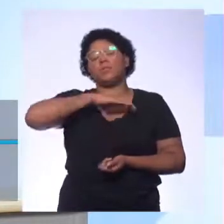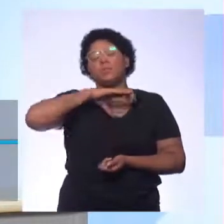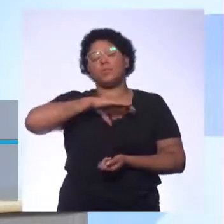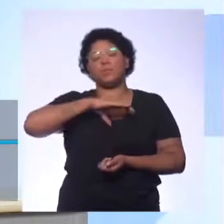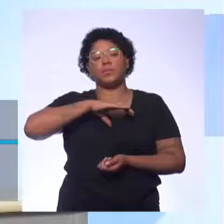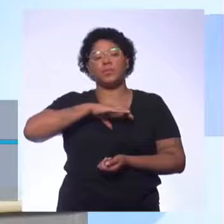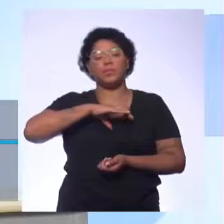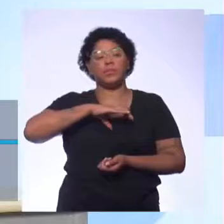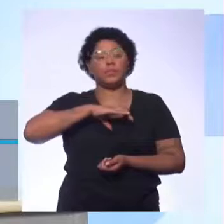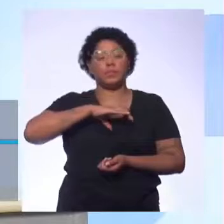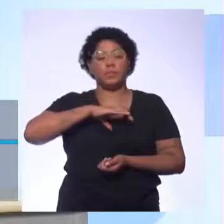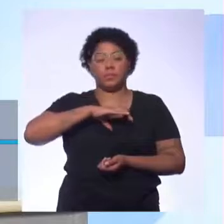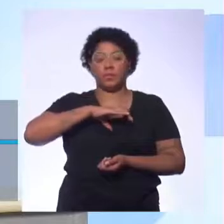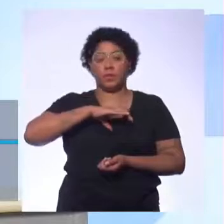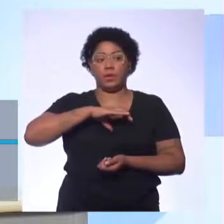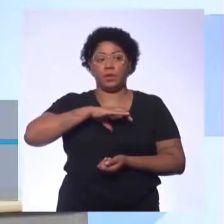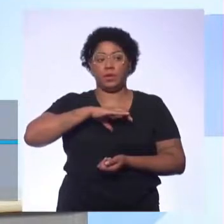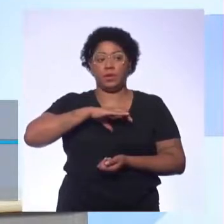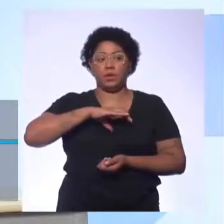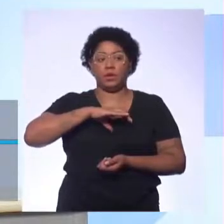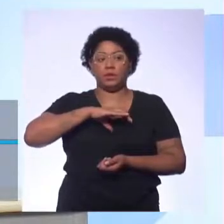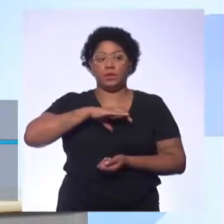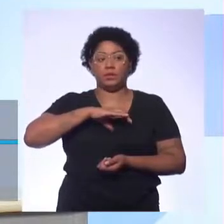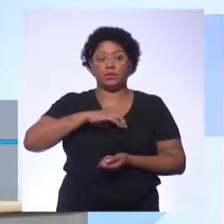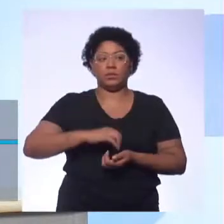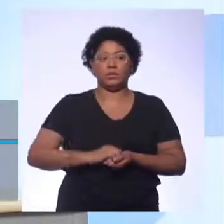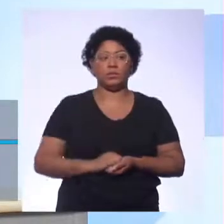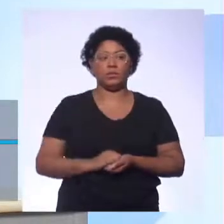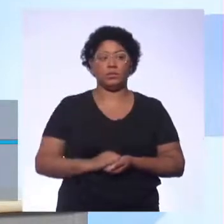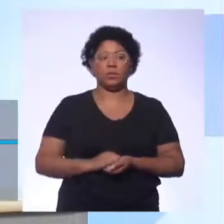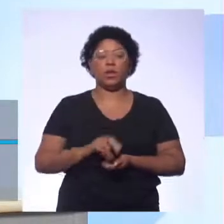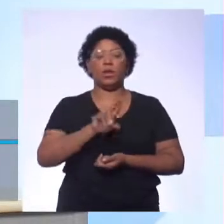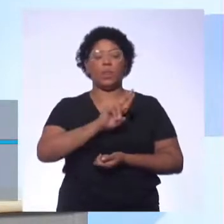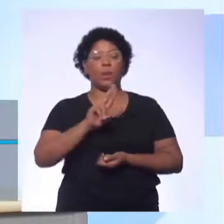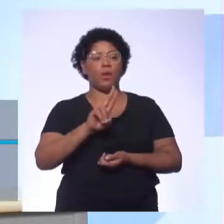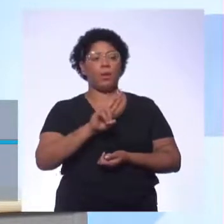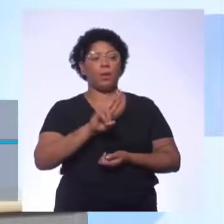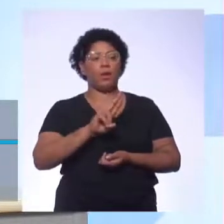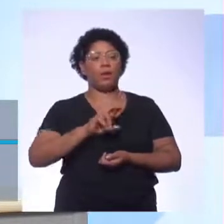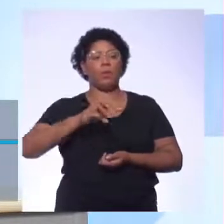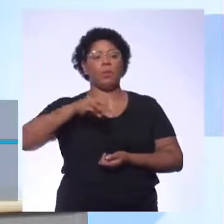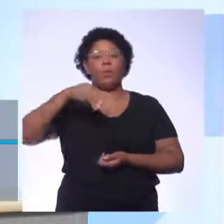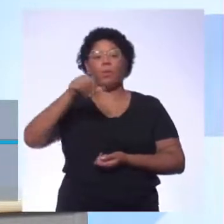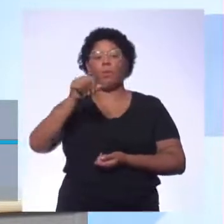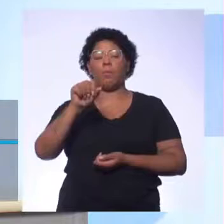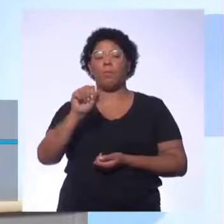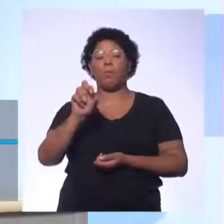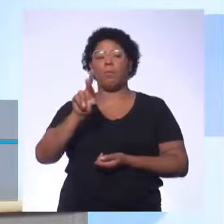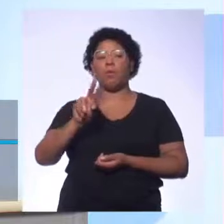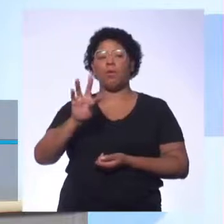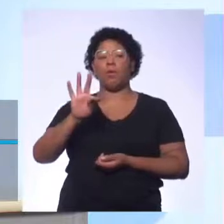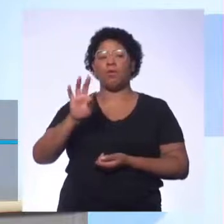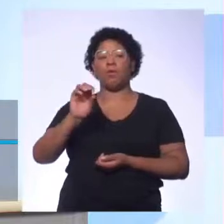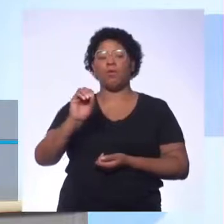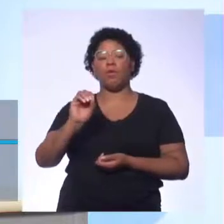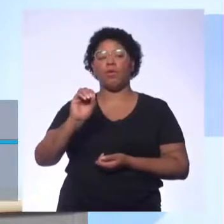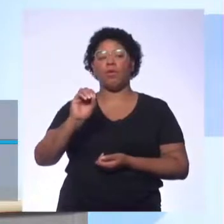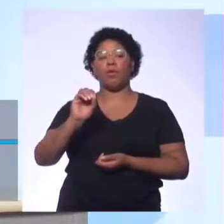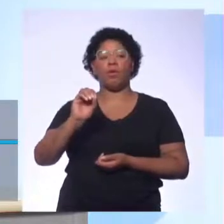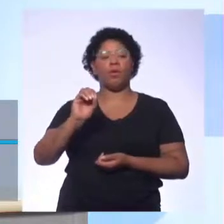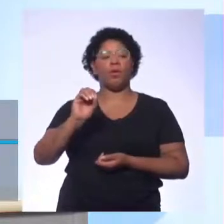em gramática, né? Nome, ou melhor, na morfologia, né? Nomes